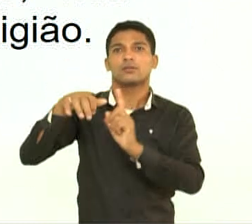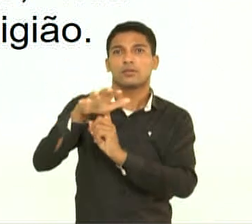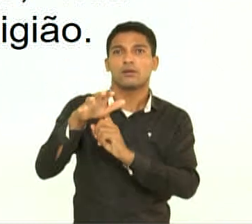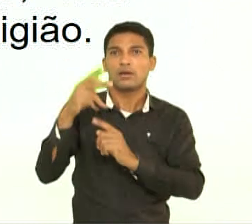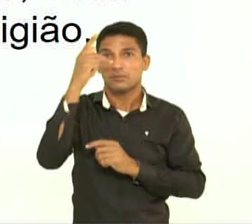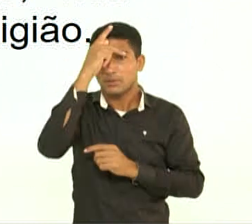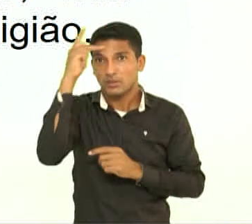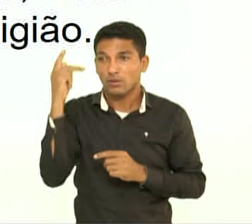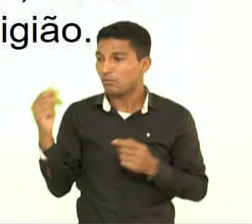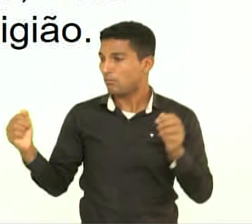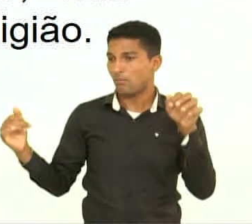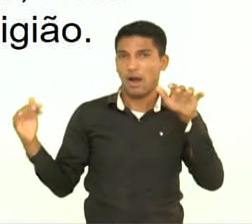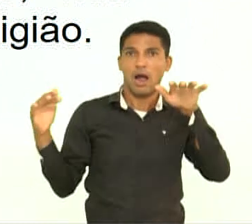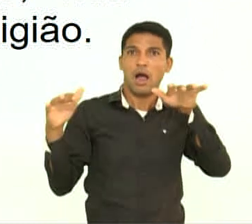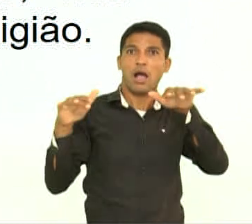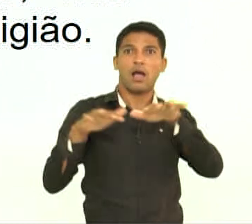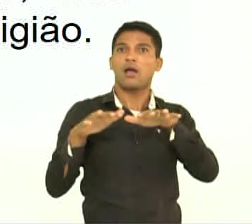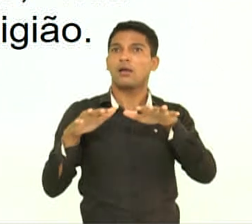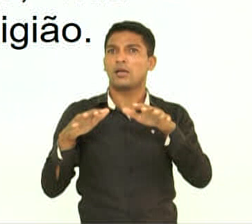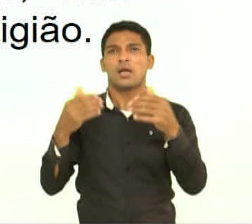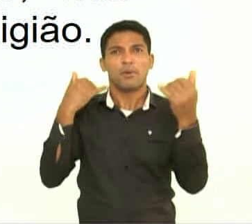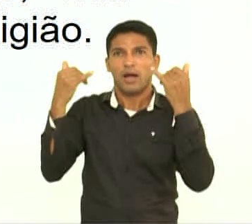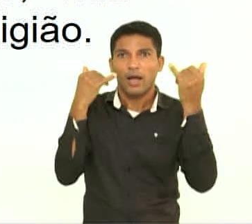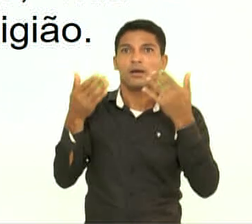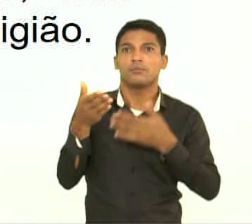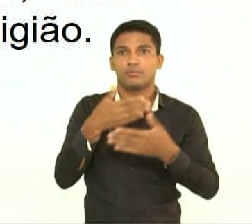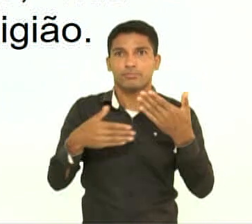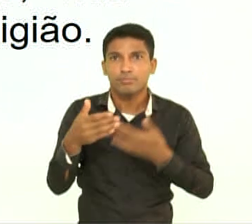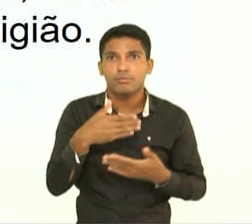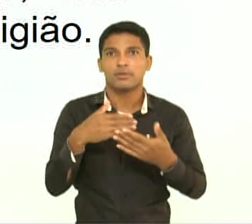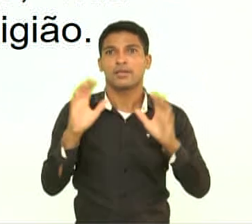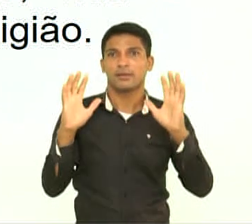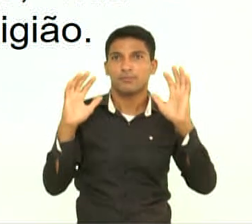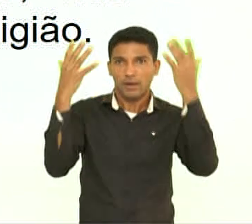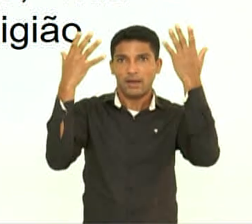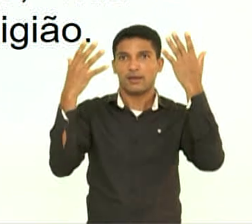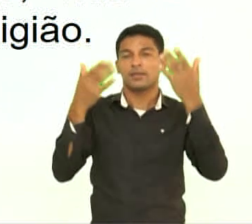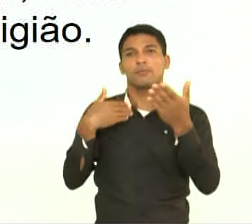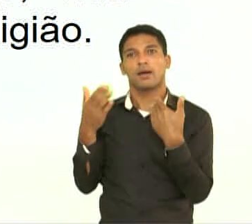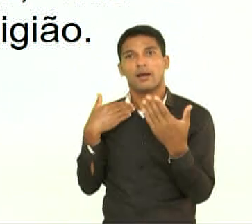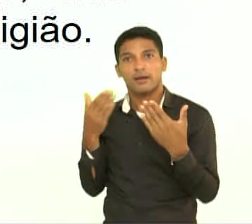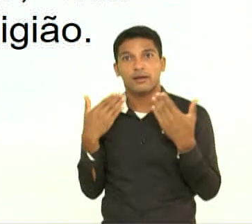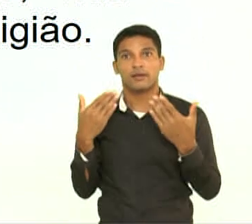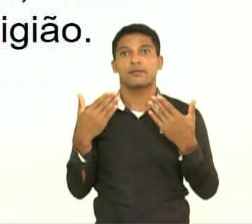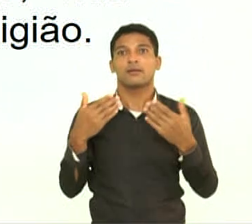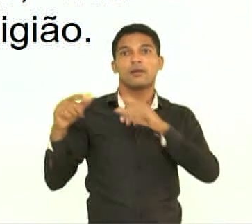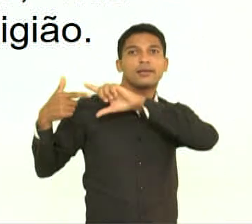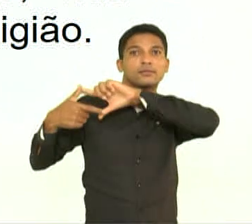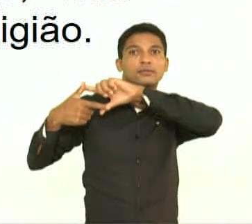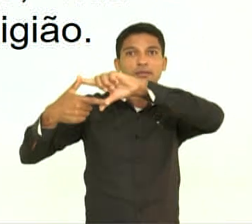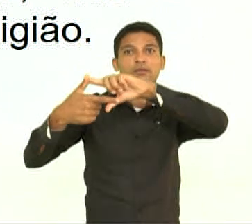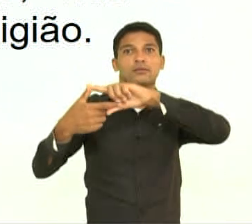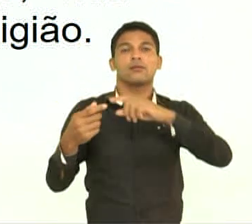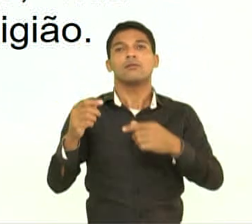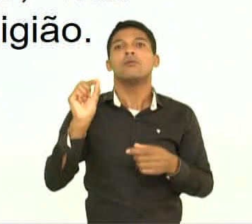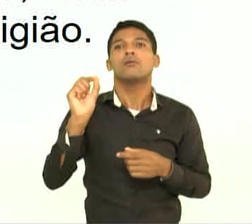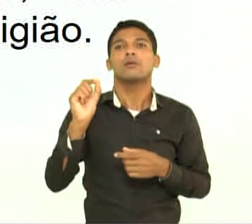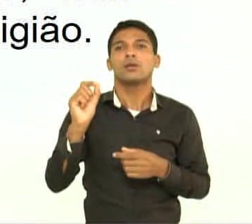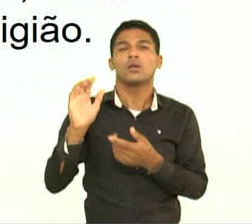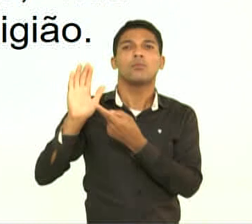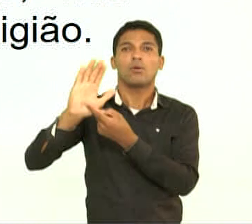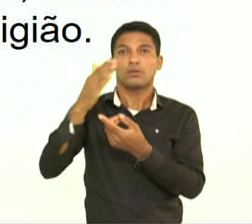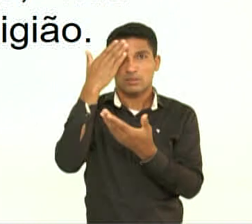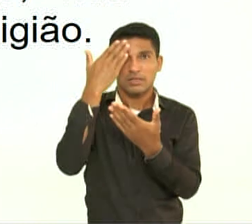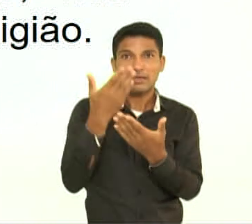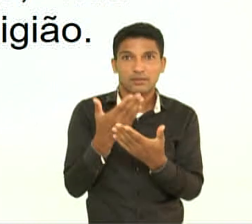se confraternizam e acaba se perpetuando uma tradição, as crenças, os valores,